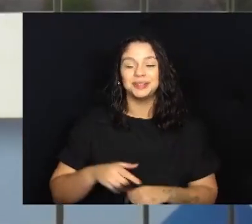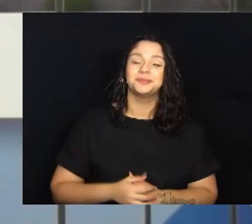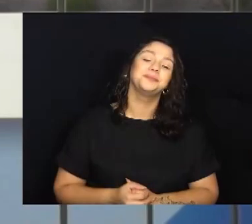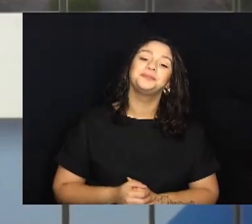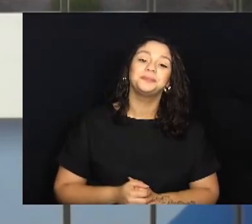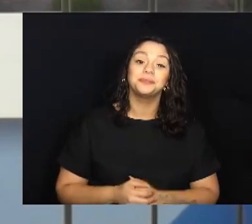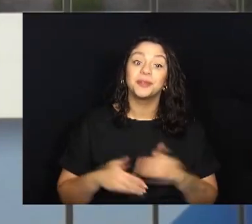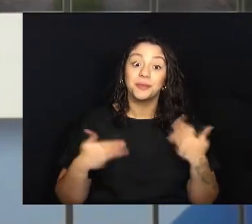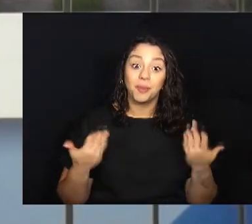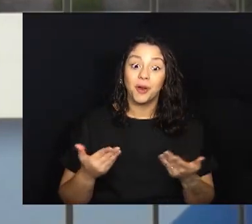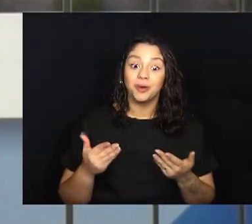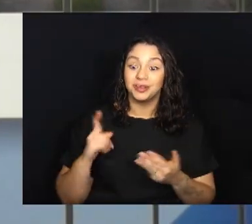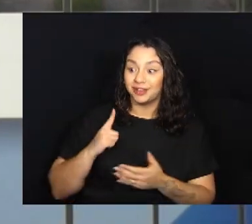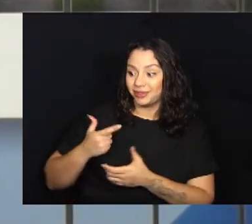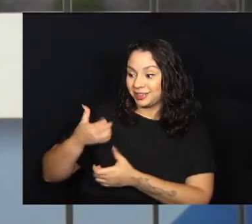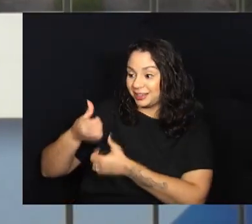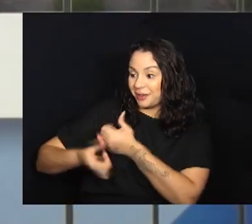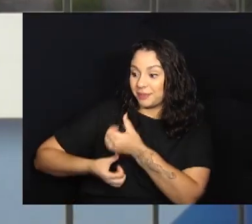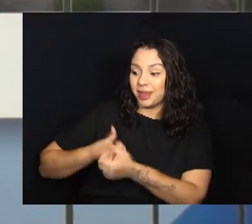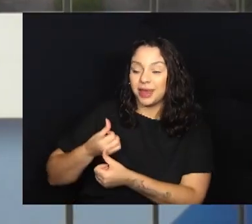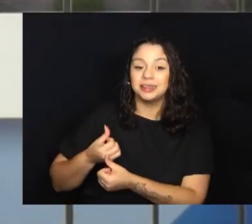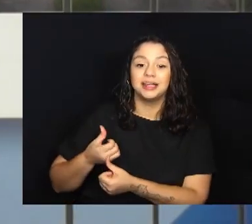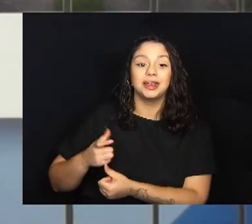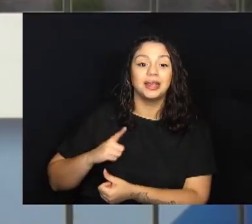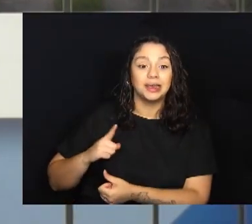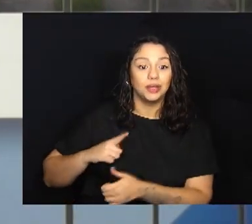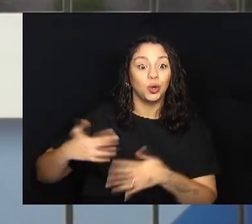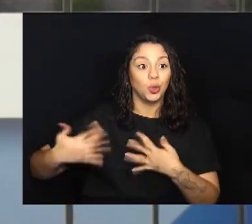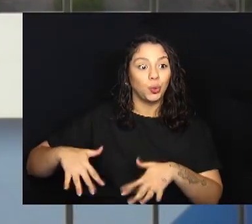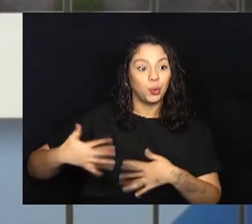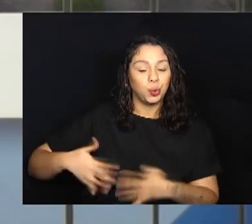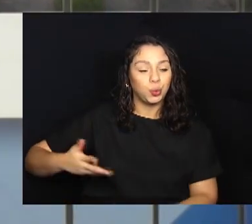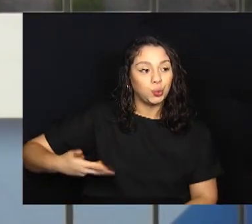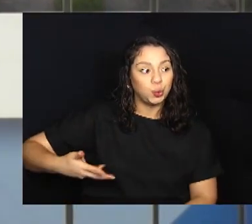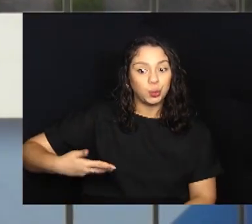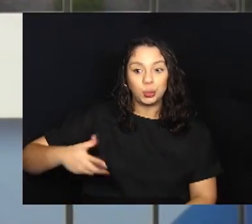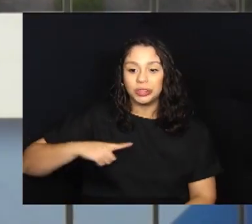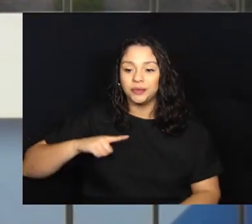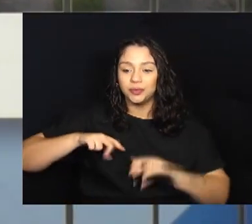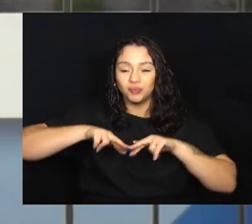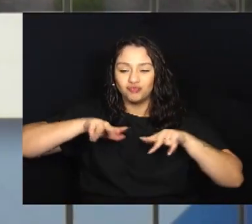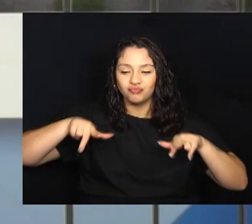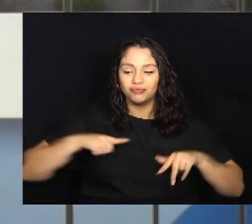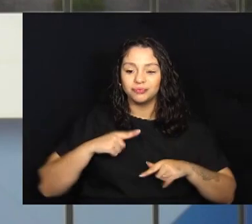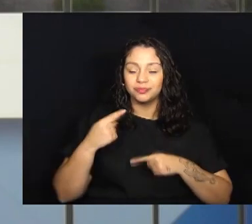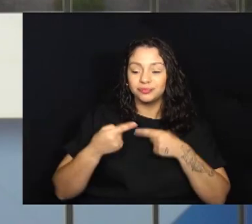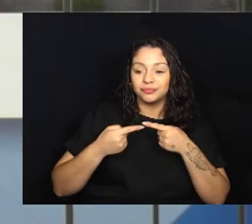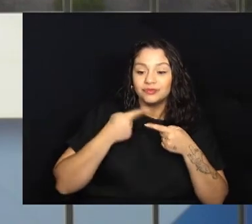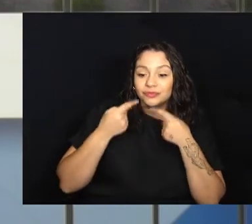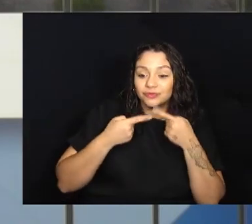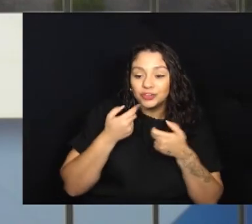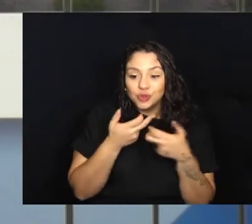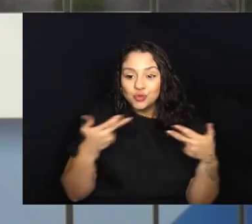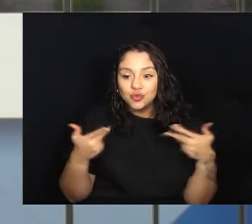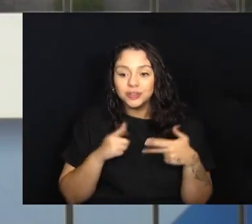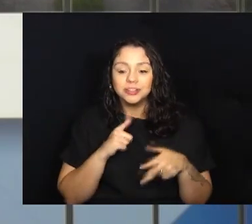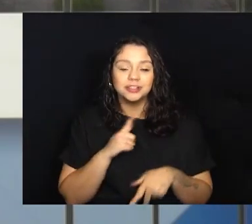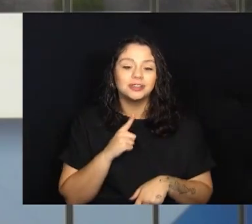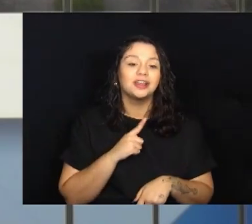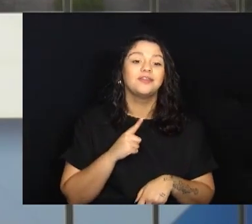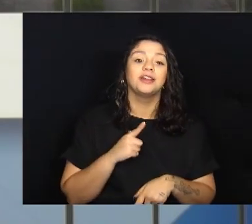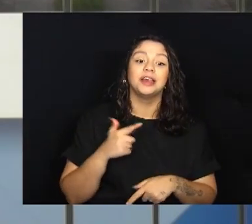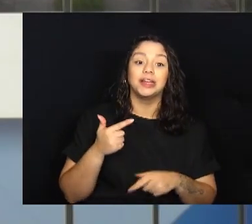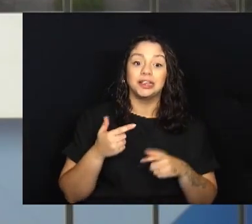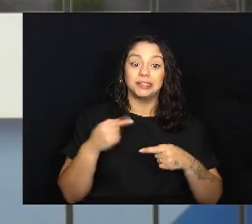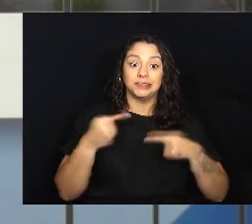Bom, esse primeiro semestre foi um primeiro semestre bastante corrido, né? Mas com muitas coisas, muitas questões, muitas demandas e muitas polêmicas